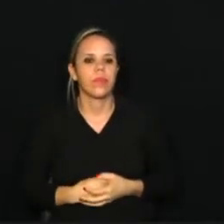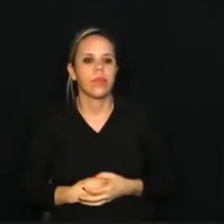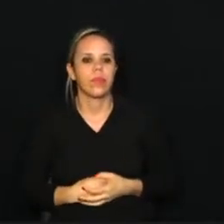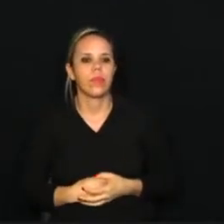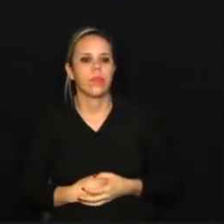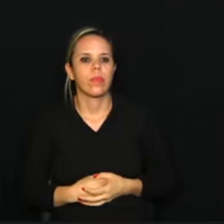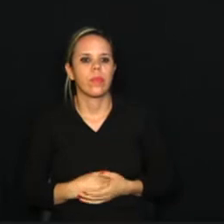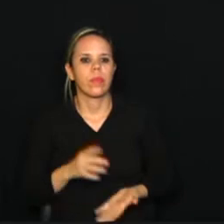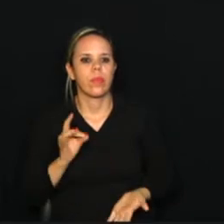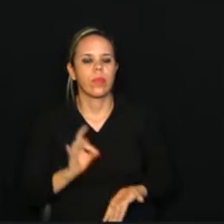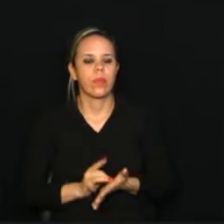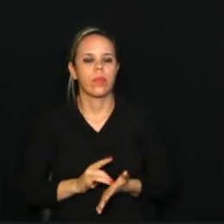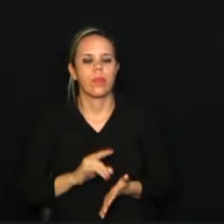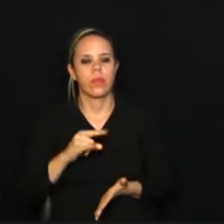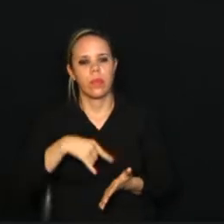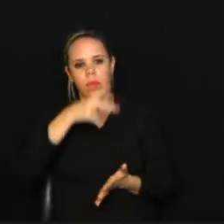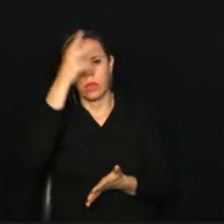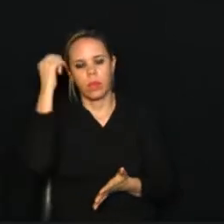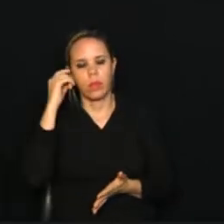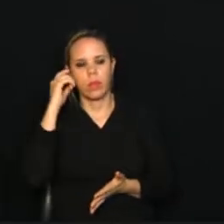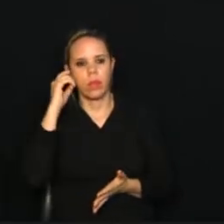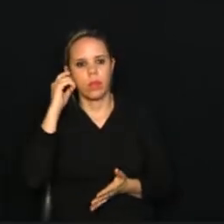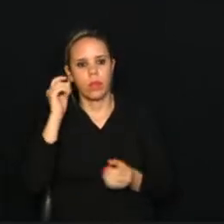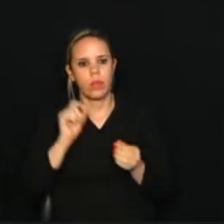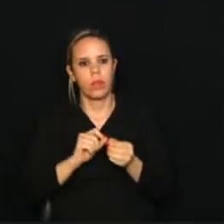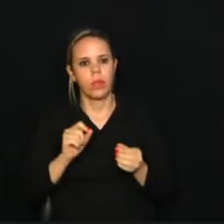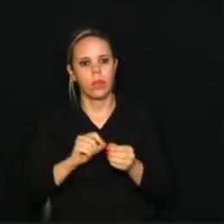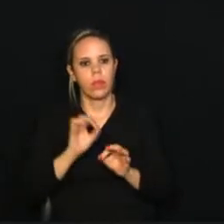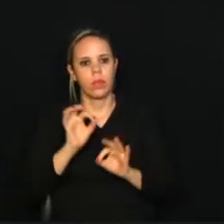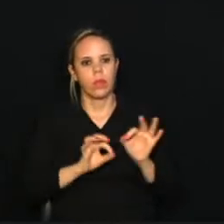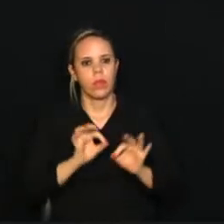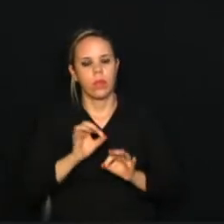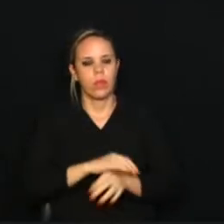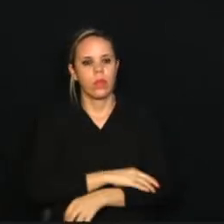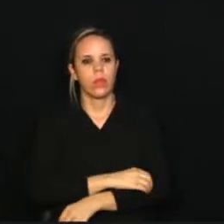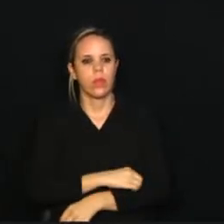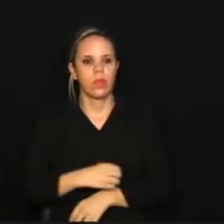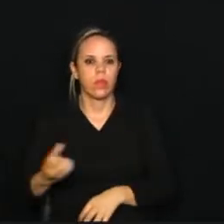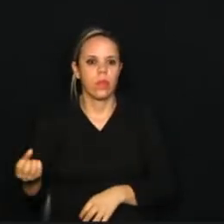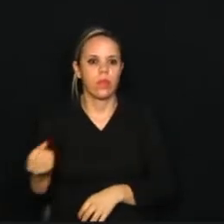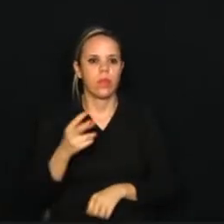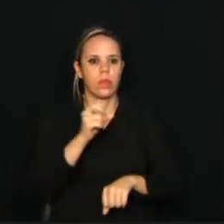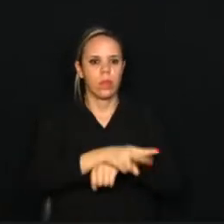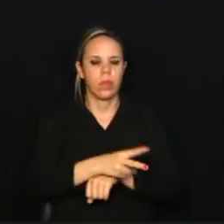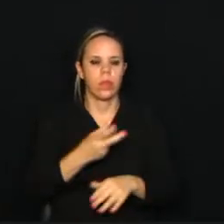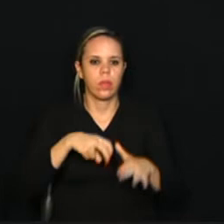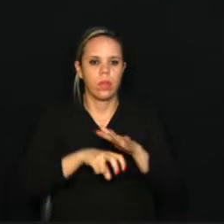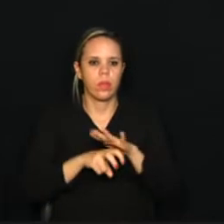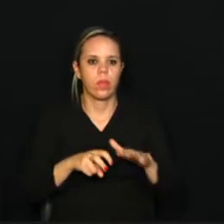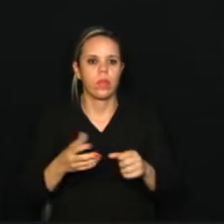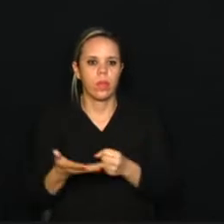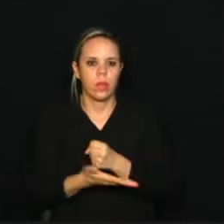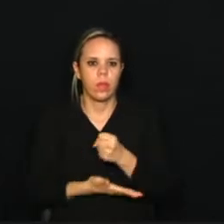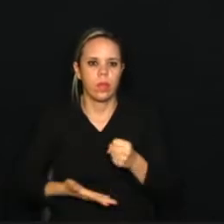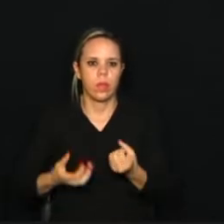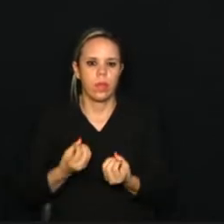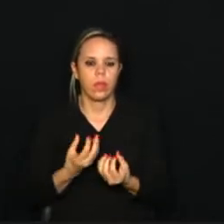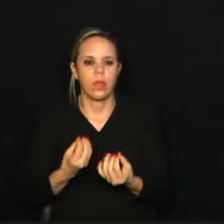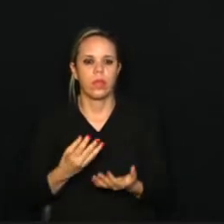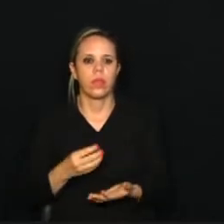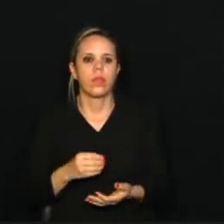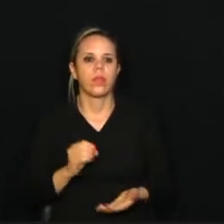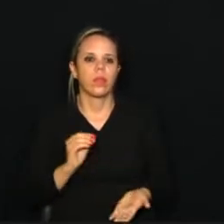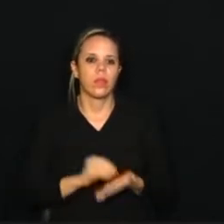Também de oficiar a prefeitura solicitando a realização de um planejamento de novas vagas em creche, baseado nos dados de déficit